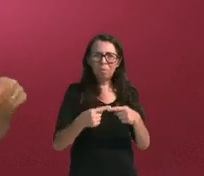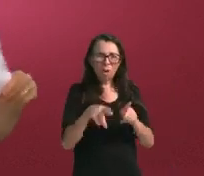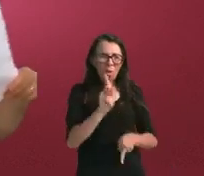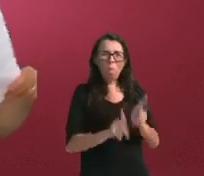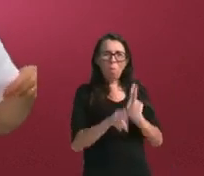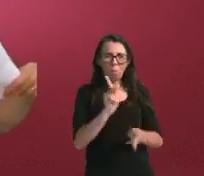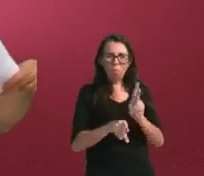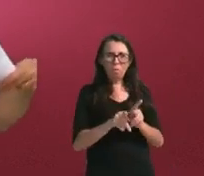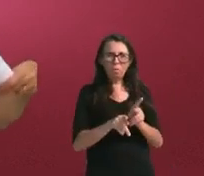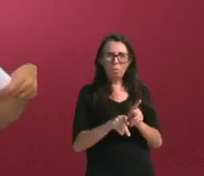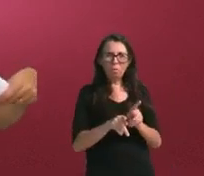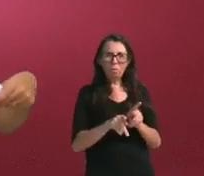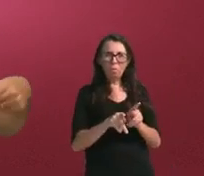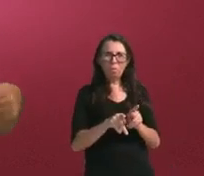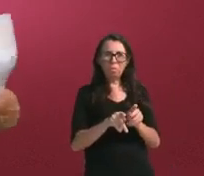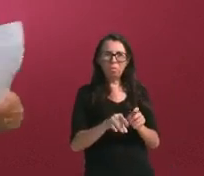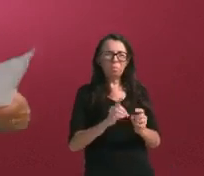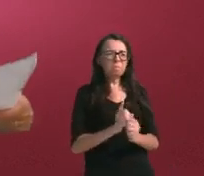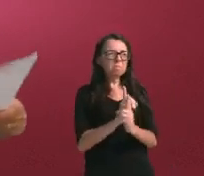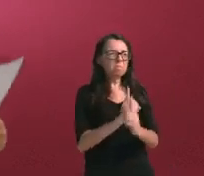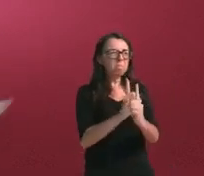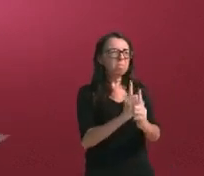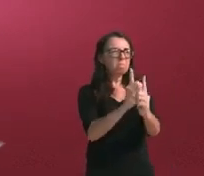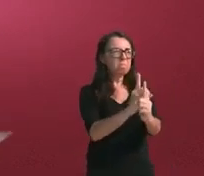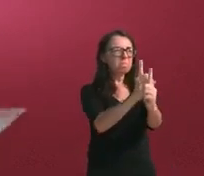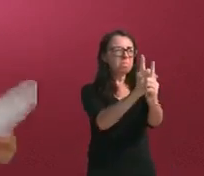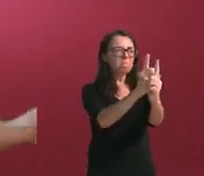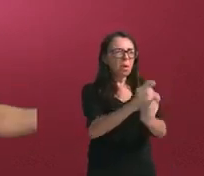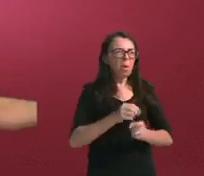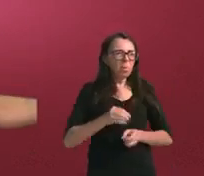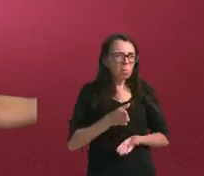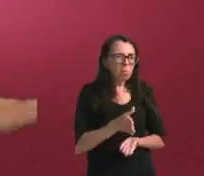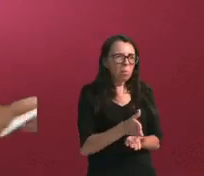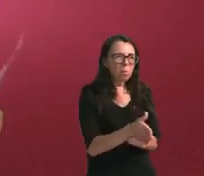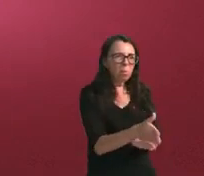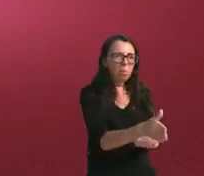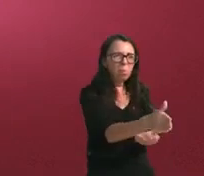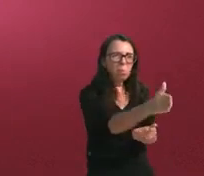Quando o exército egípcio estava no meio da travessia,